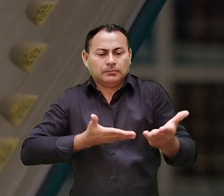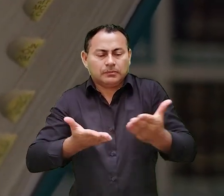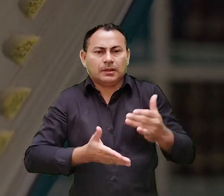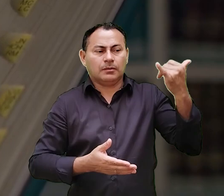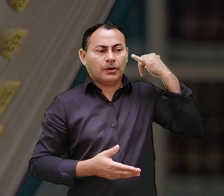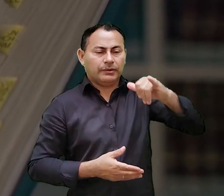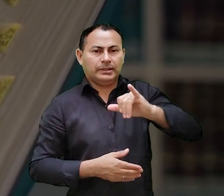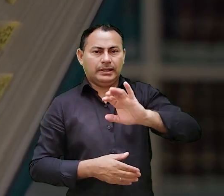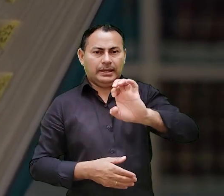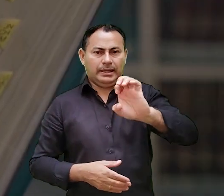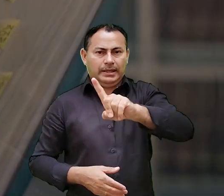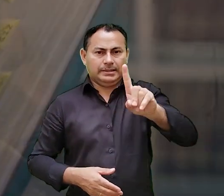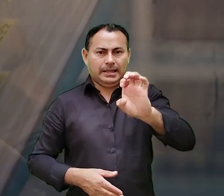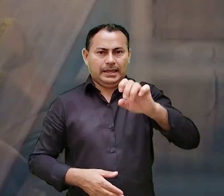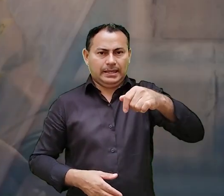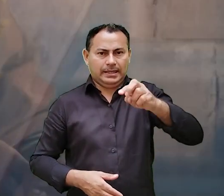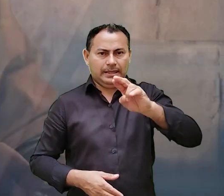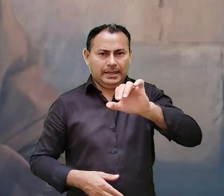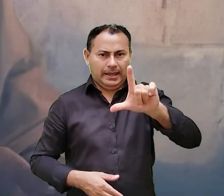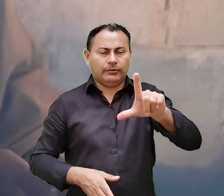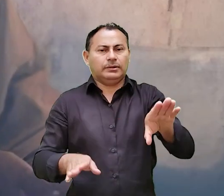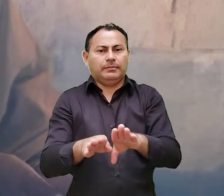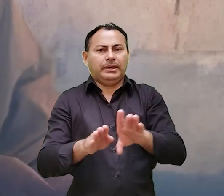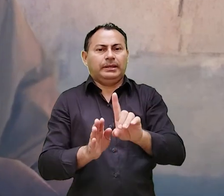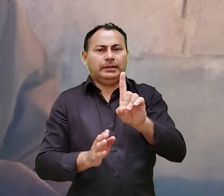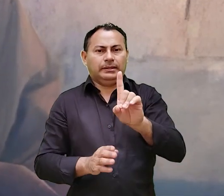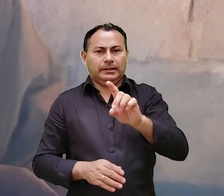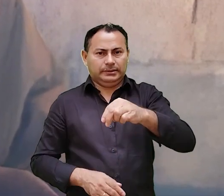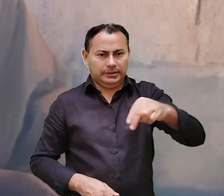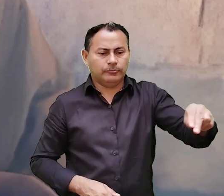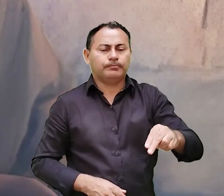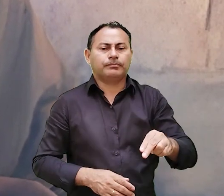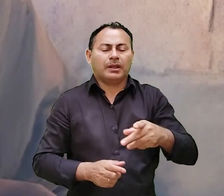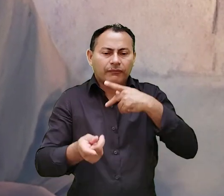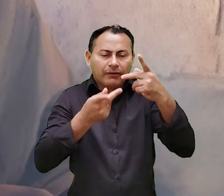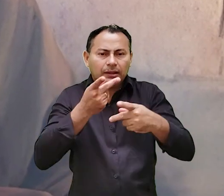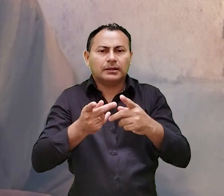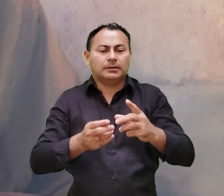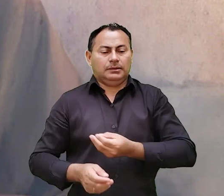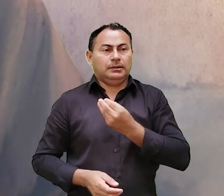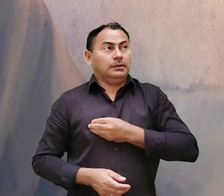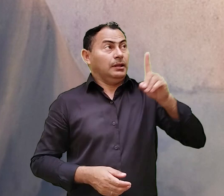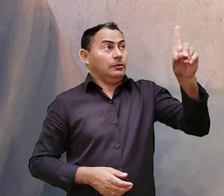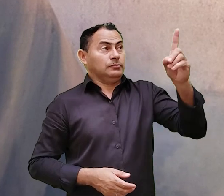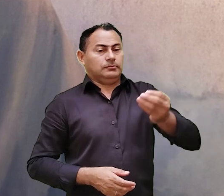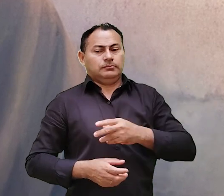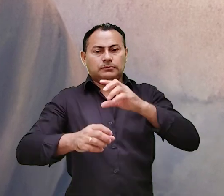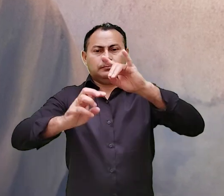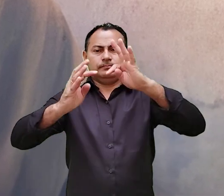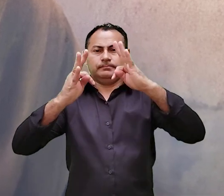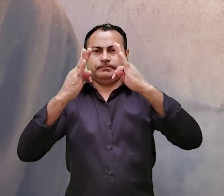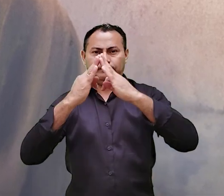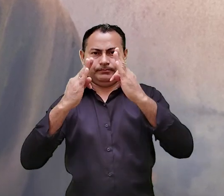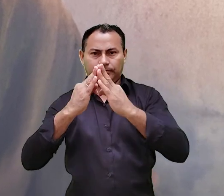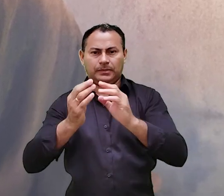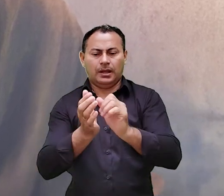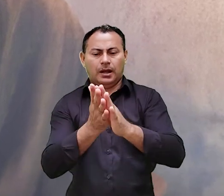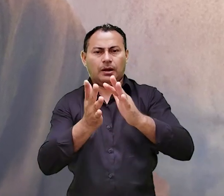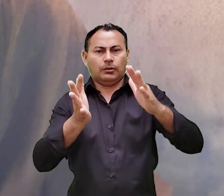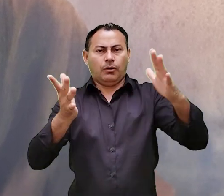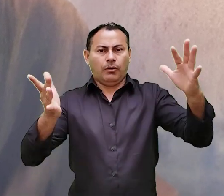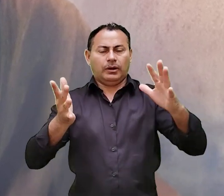pelos profetas Ezequiel e Daniel. O fato deles crerem que Deus só habitava no seu templo.